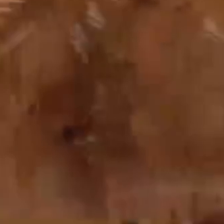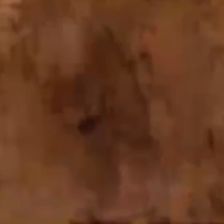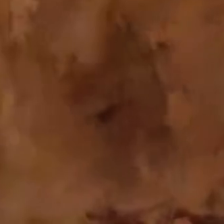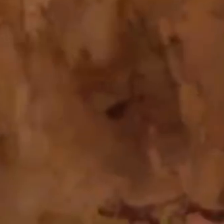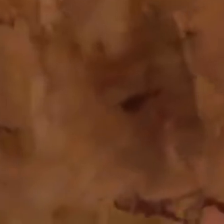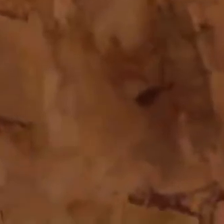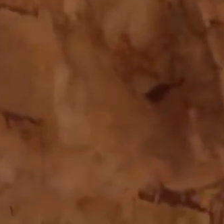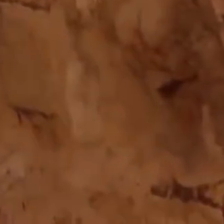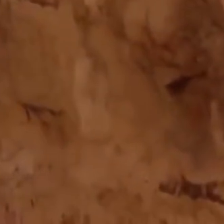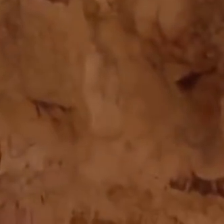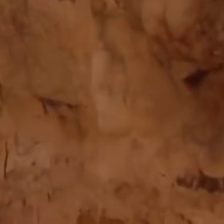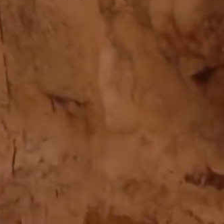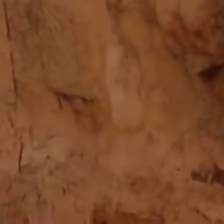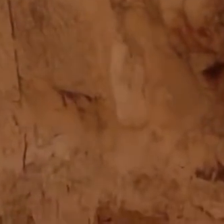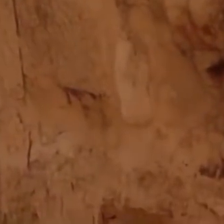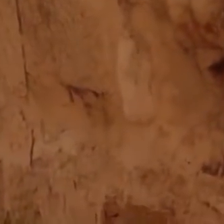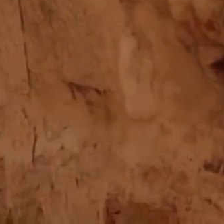Jesus,